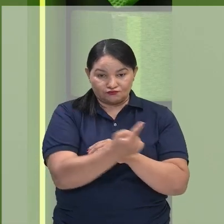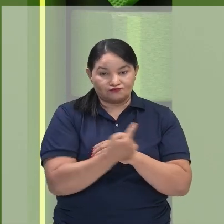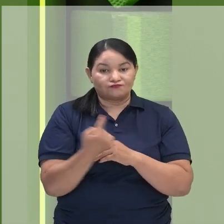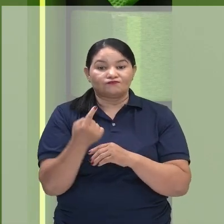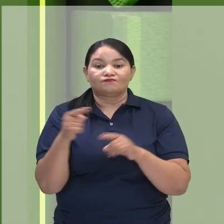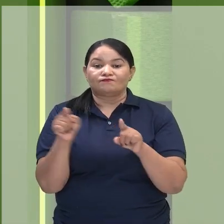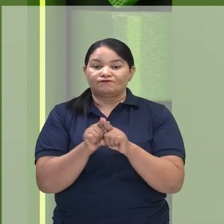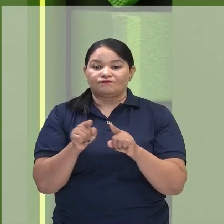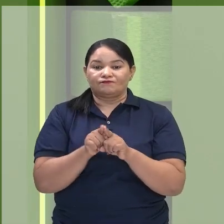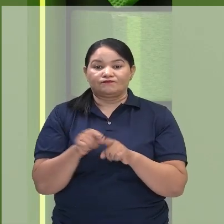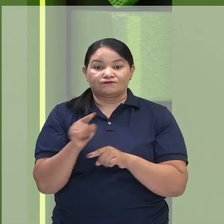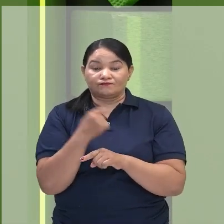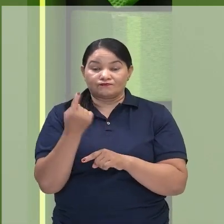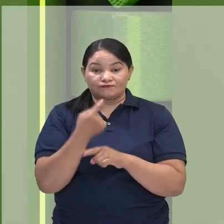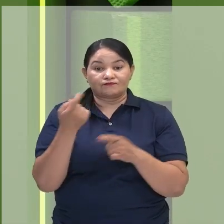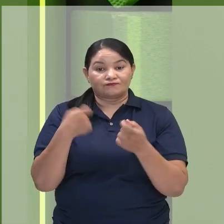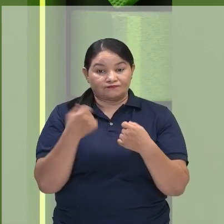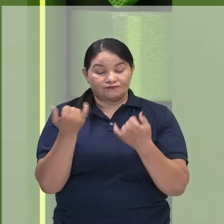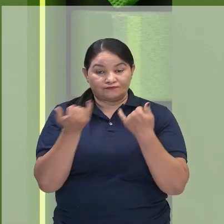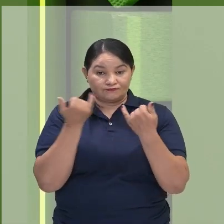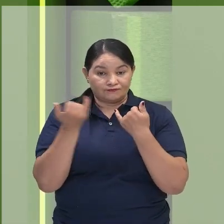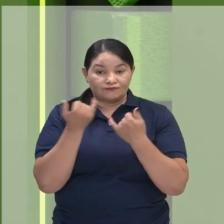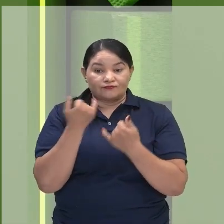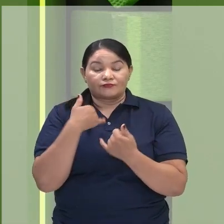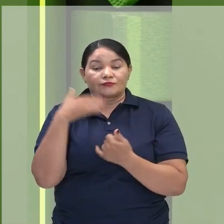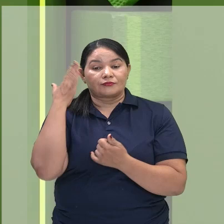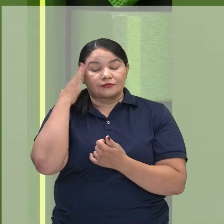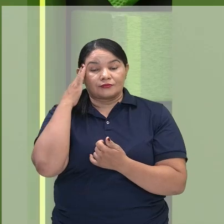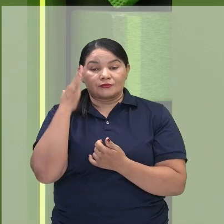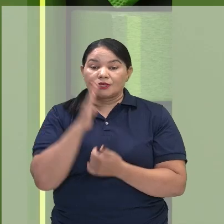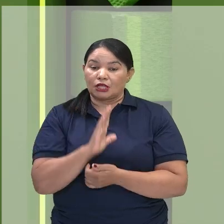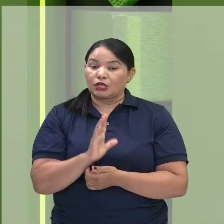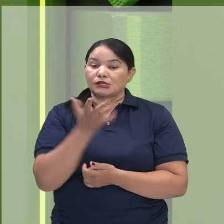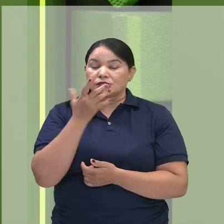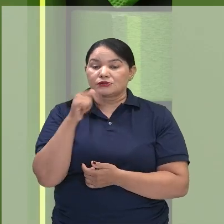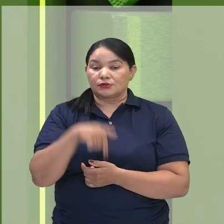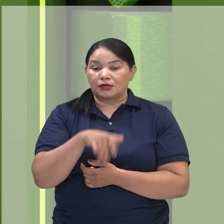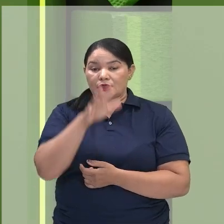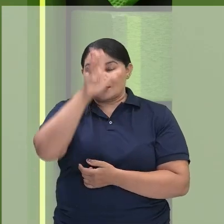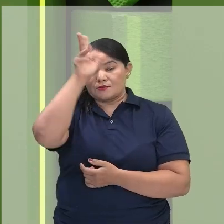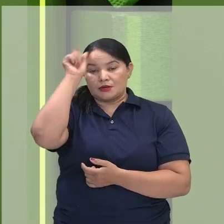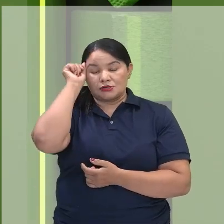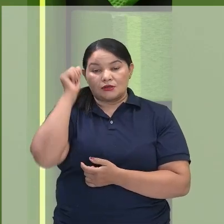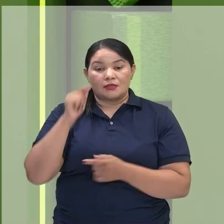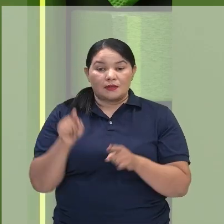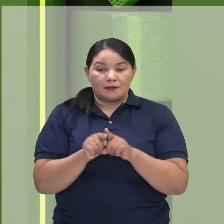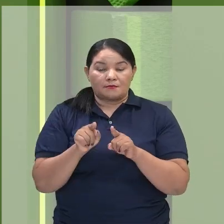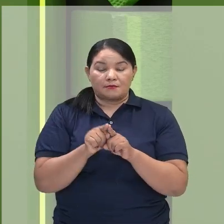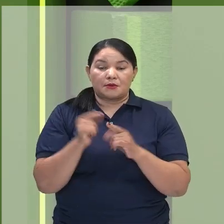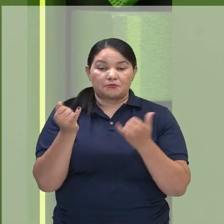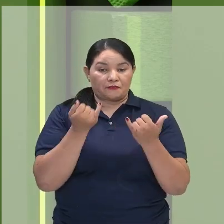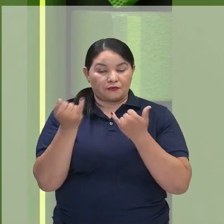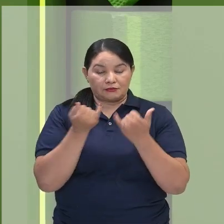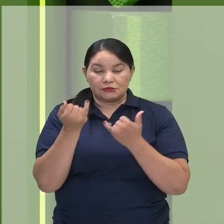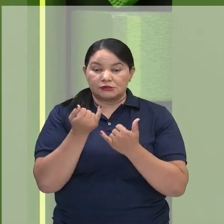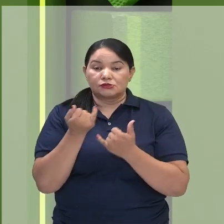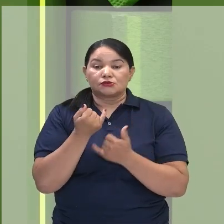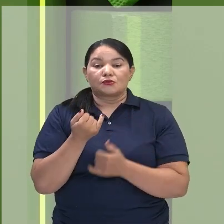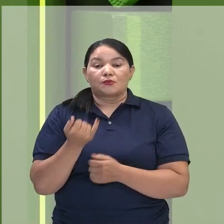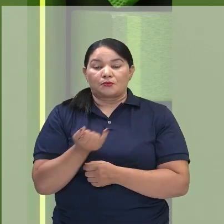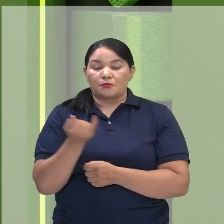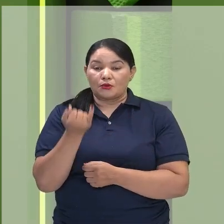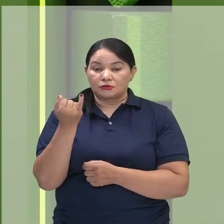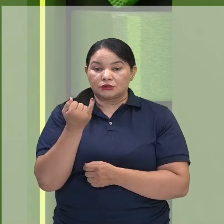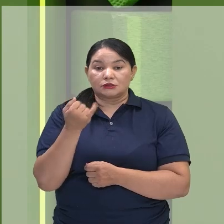gente precisa saber, né, que aconteceu aqui no Amazonas e é importante a gente ter essa informação, né, do que pode